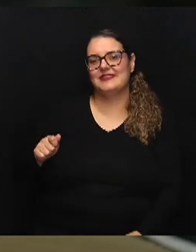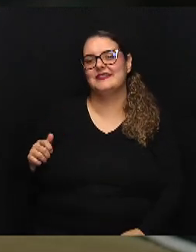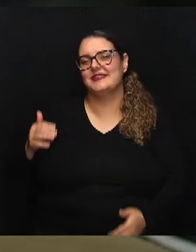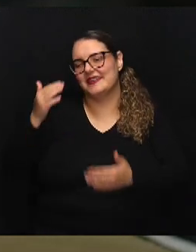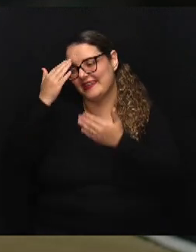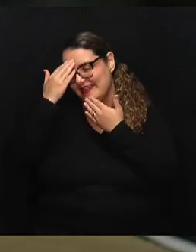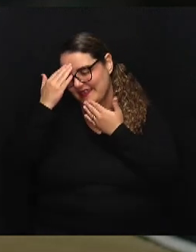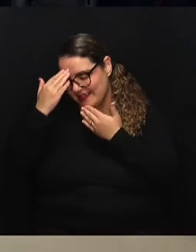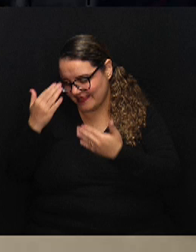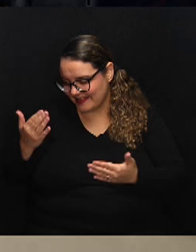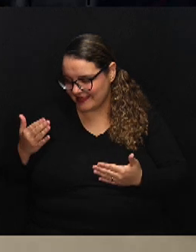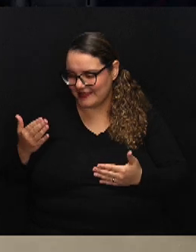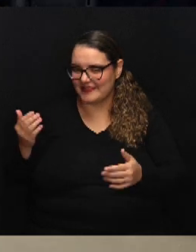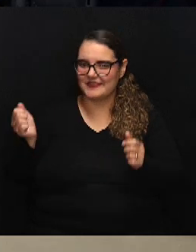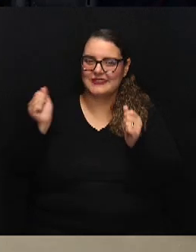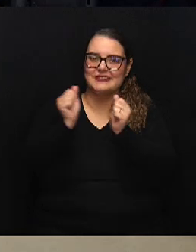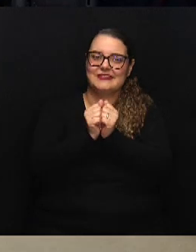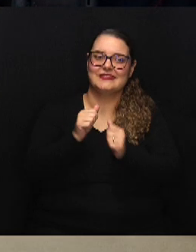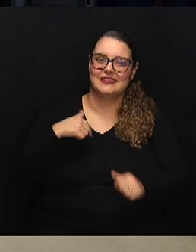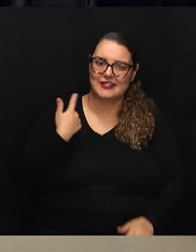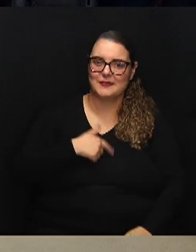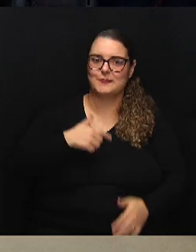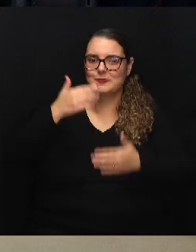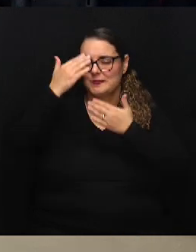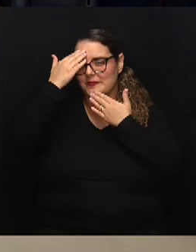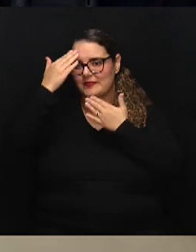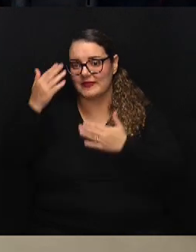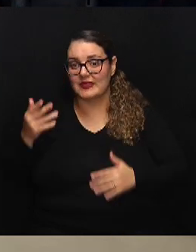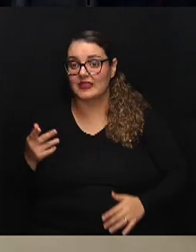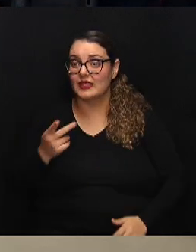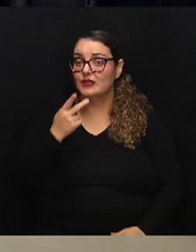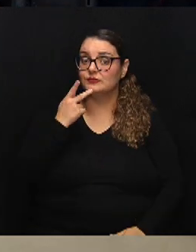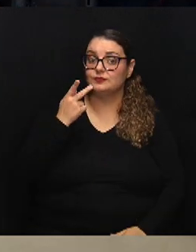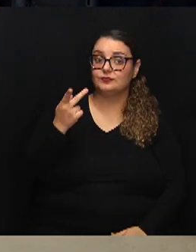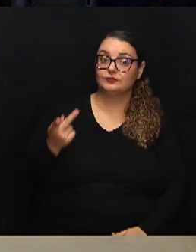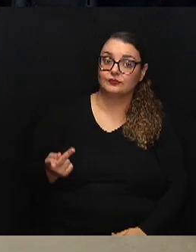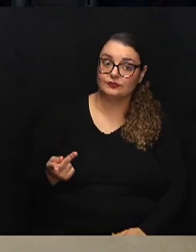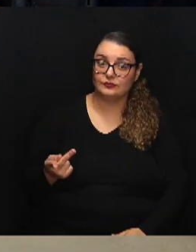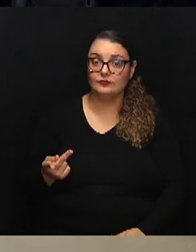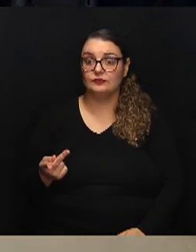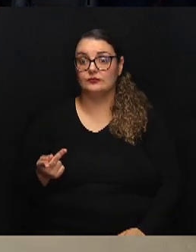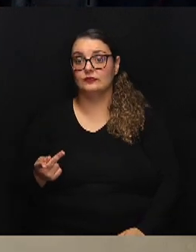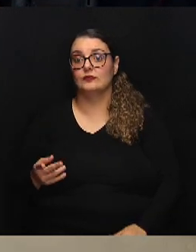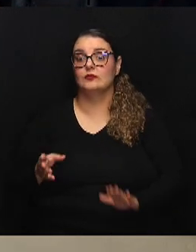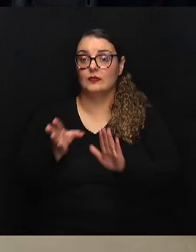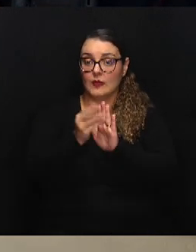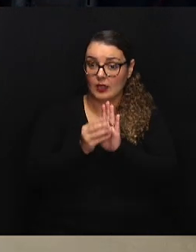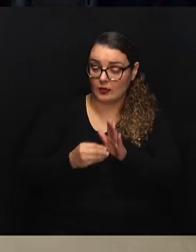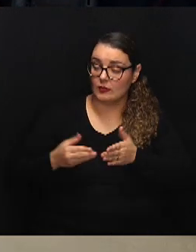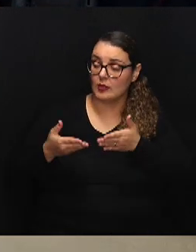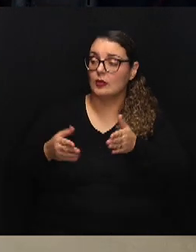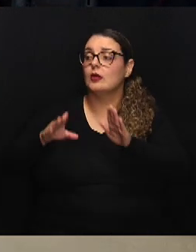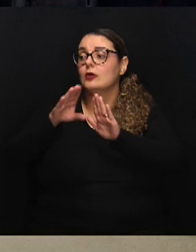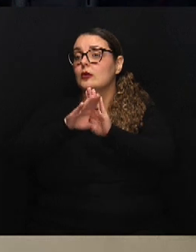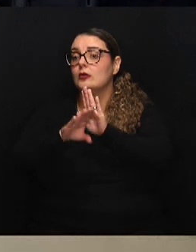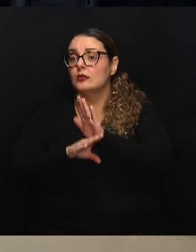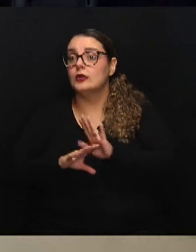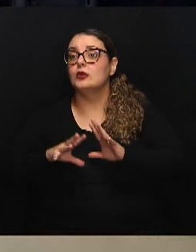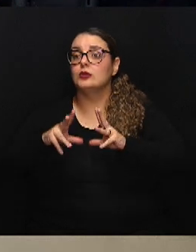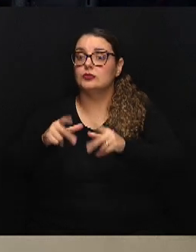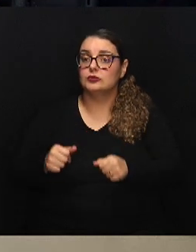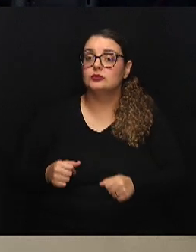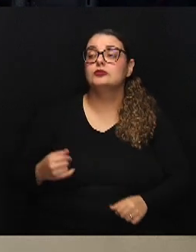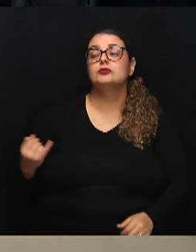muito obrigada por estar com a gente, muito obrigada pela fala, né, pelo conteúdo que você trouxe aqui para o programa, acredito que é de